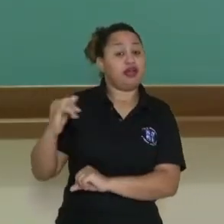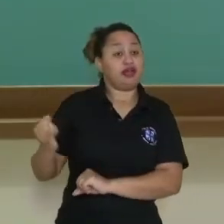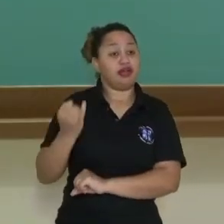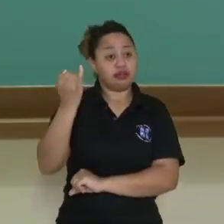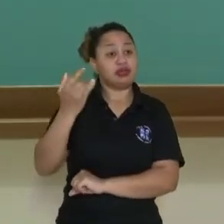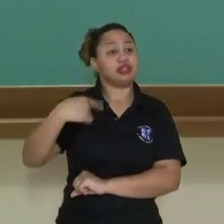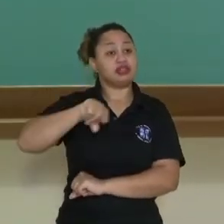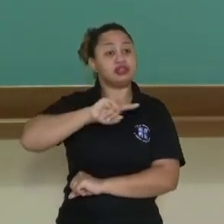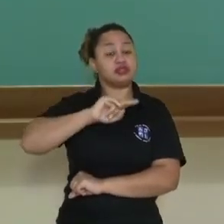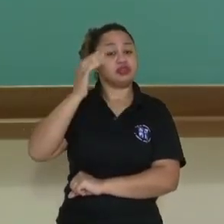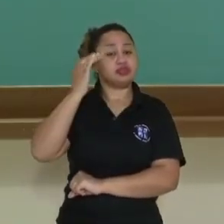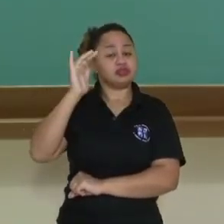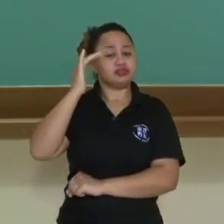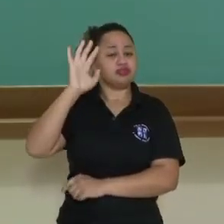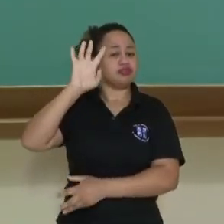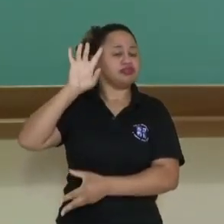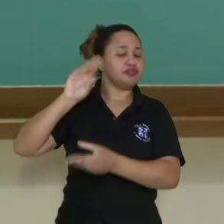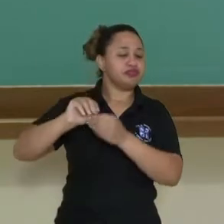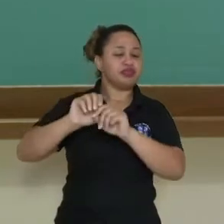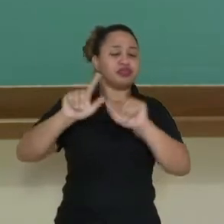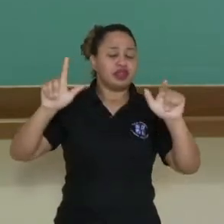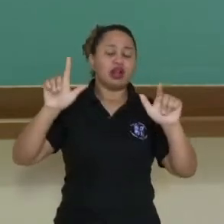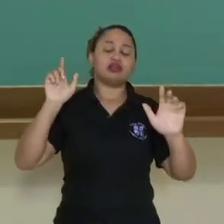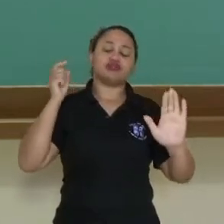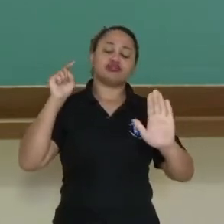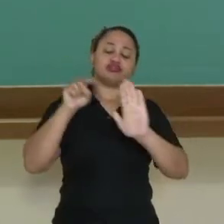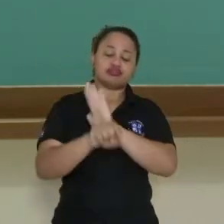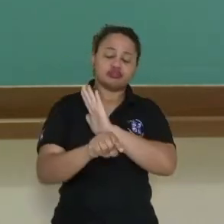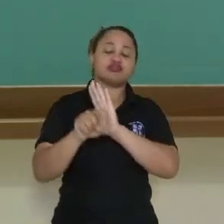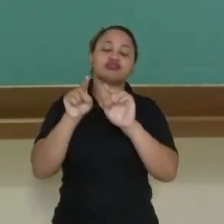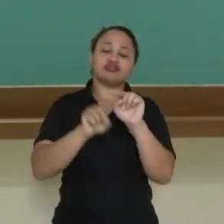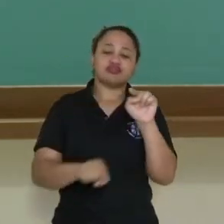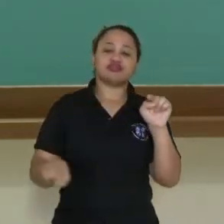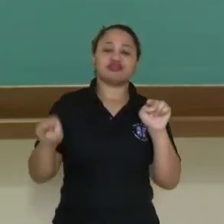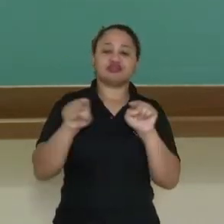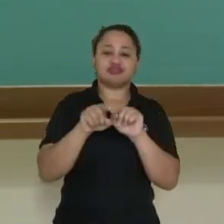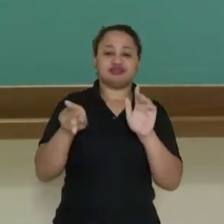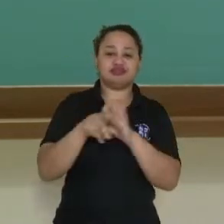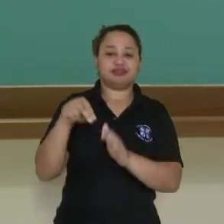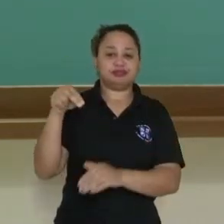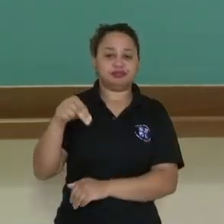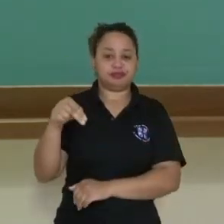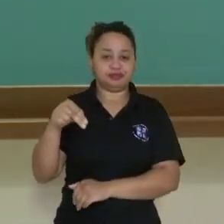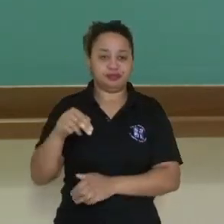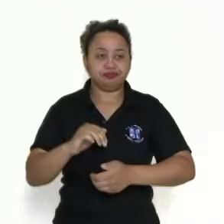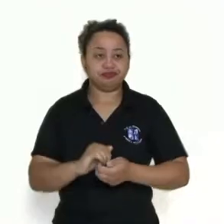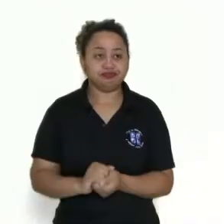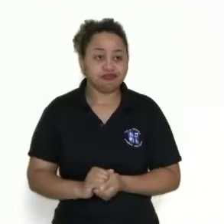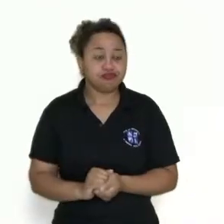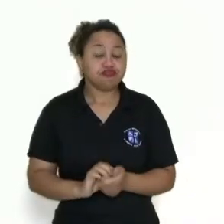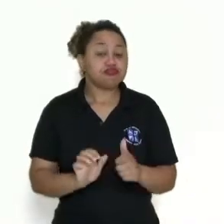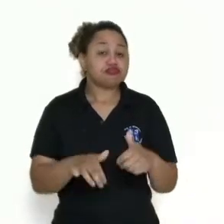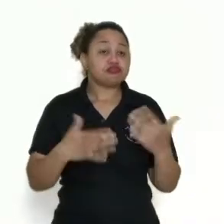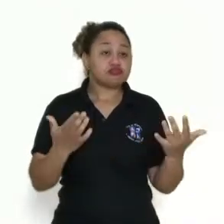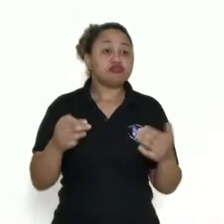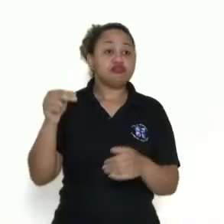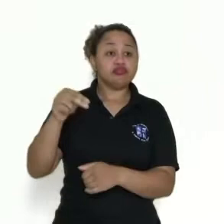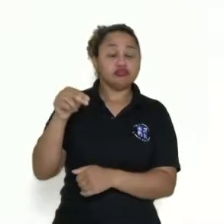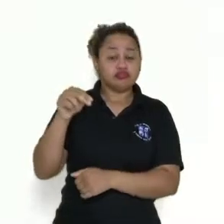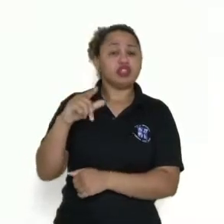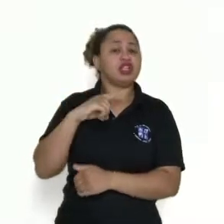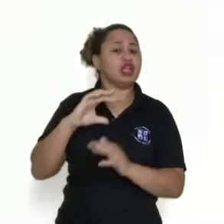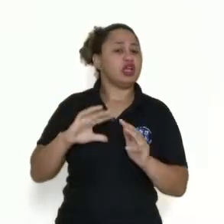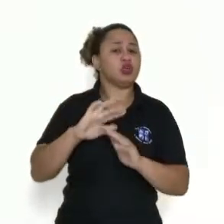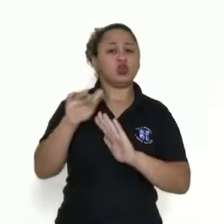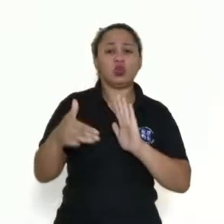a gente entender para podermos aprofundar o assunto do ciclo do nitrogênio. Muito bem, gente. O nitrogênio está em todo